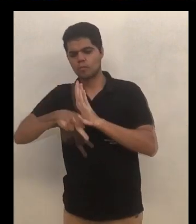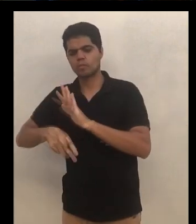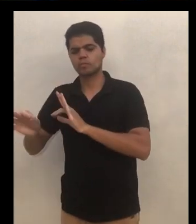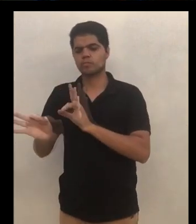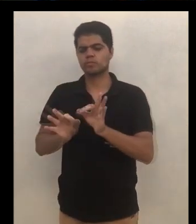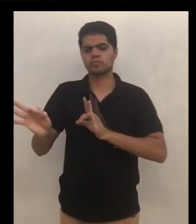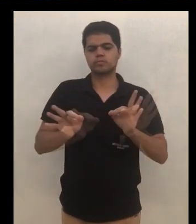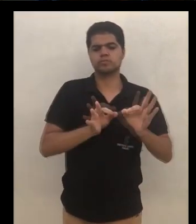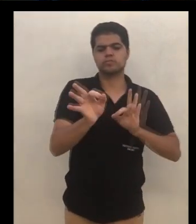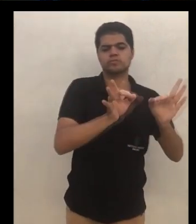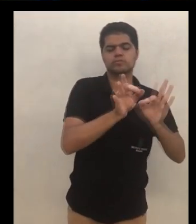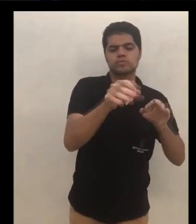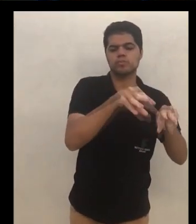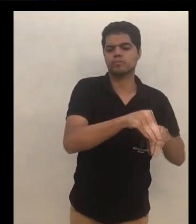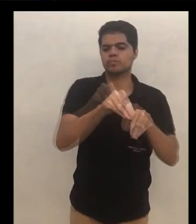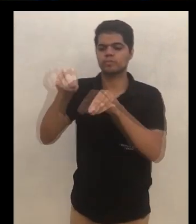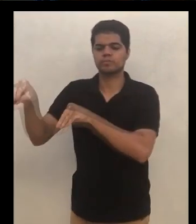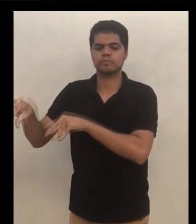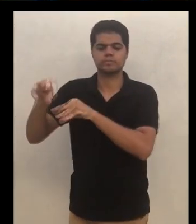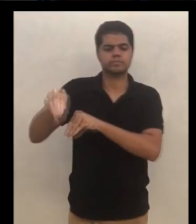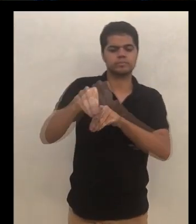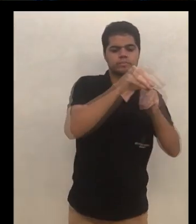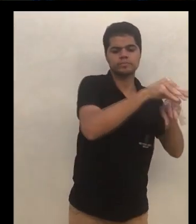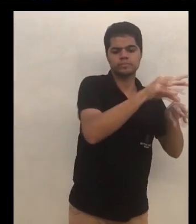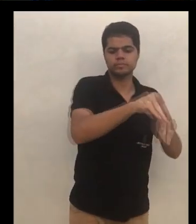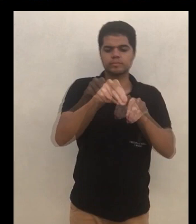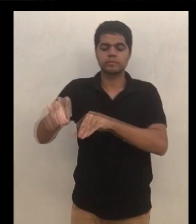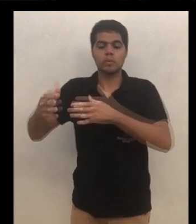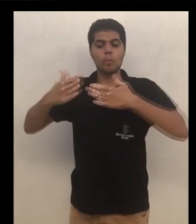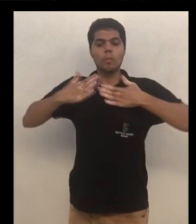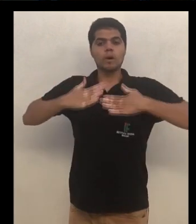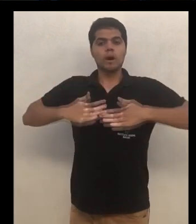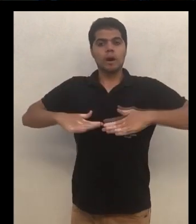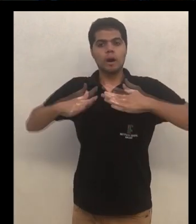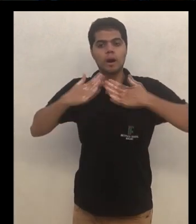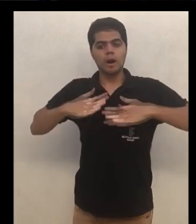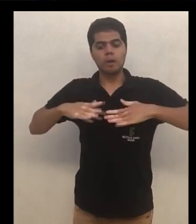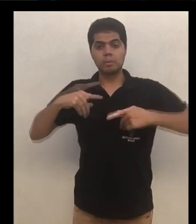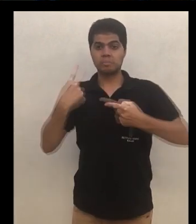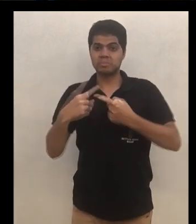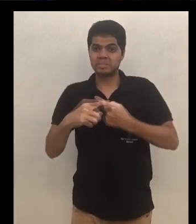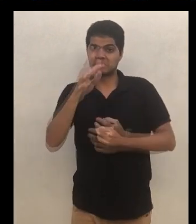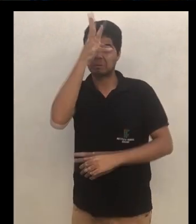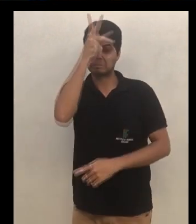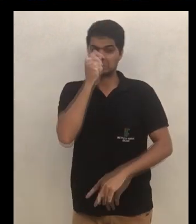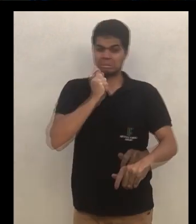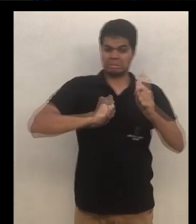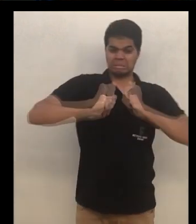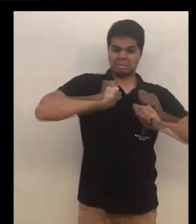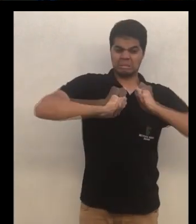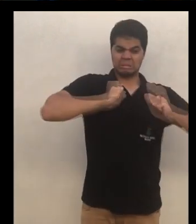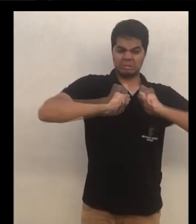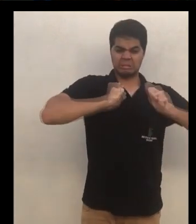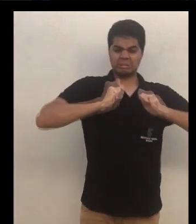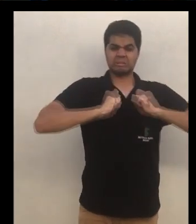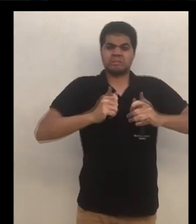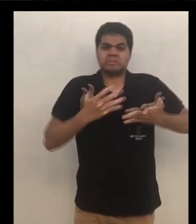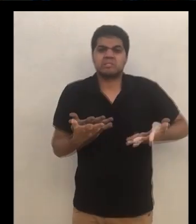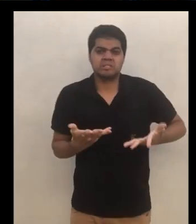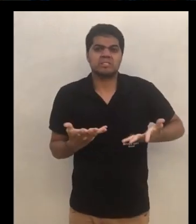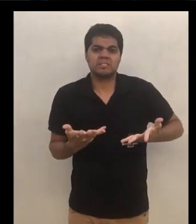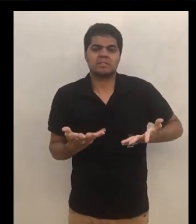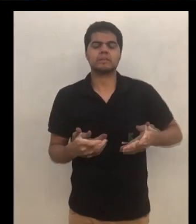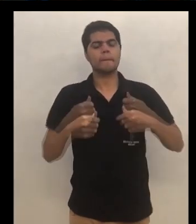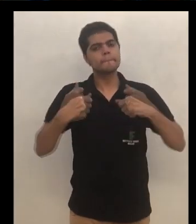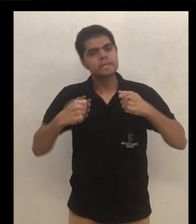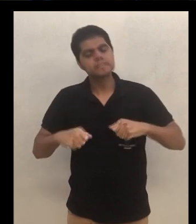todo o manejo deve ser realizado de uma forma para não estressar o animal, tá? Para que o animal não desvie do comportamento, ele